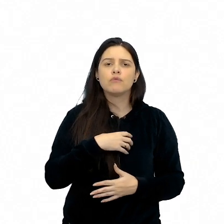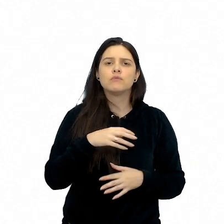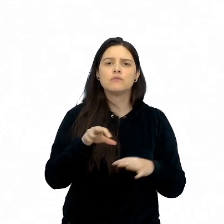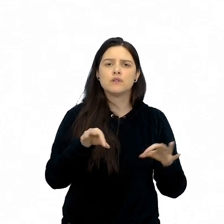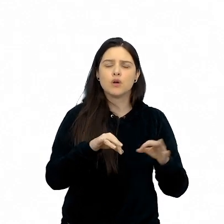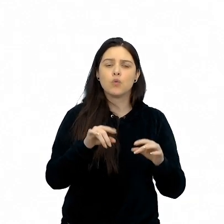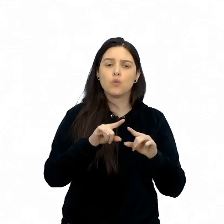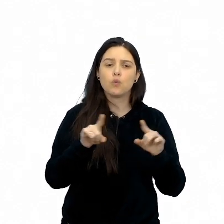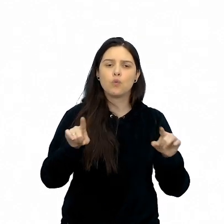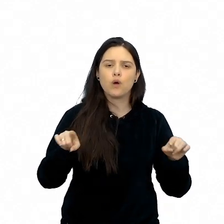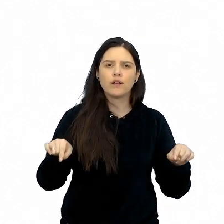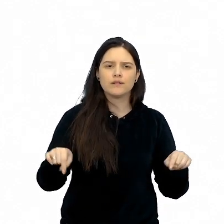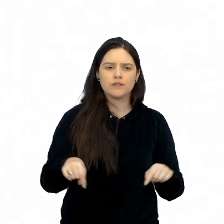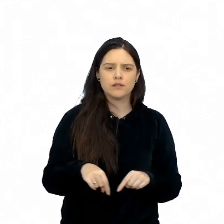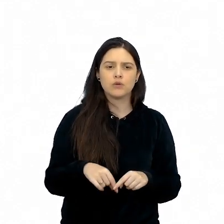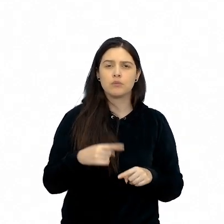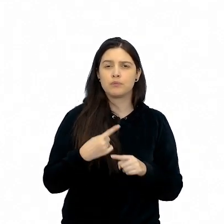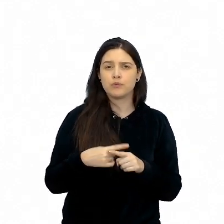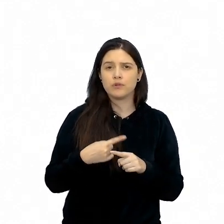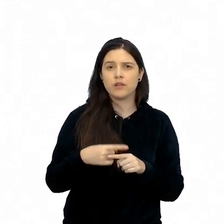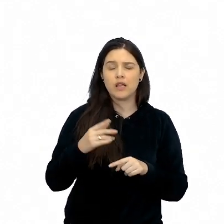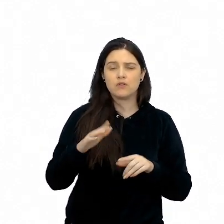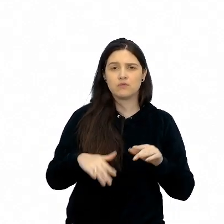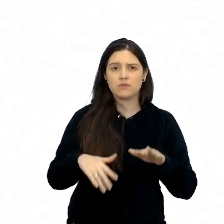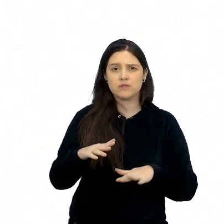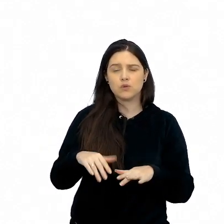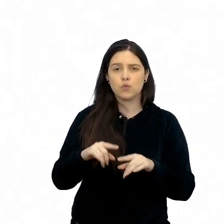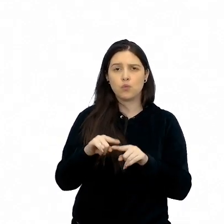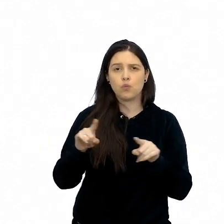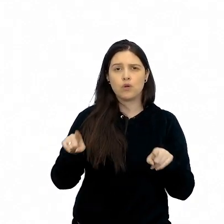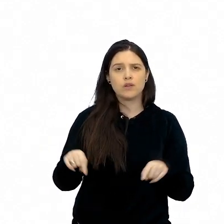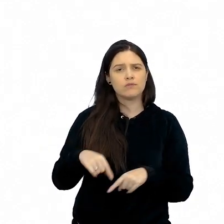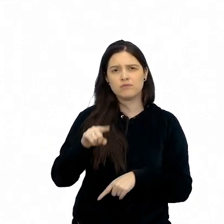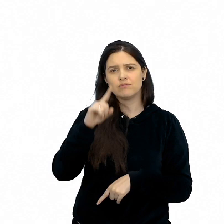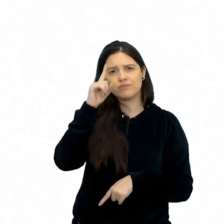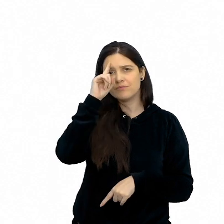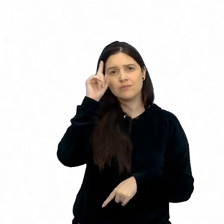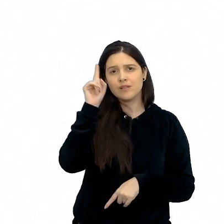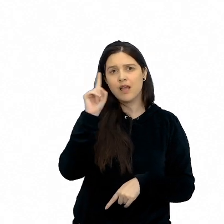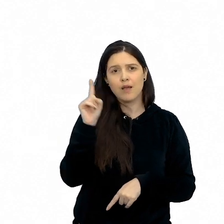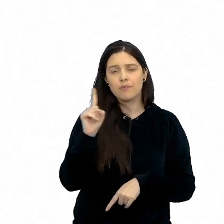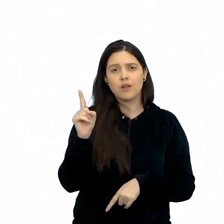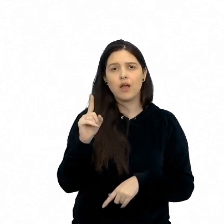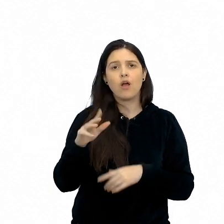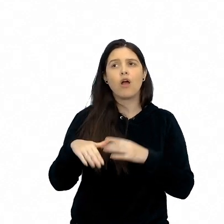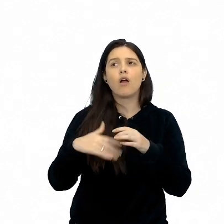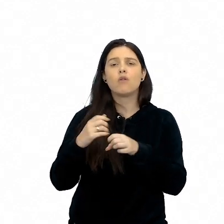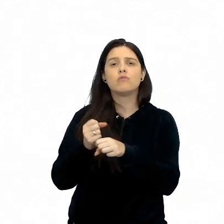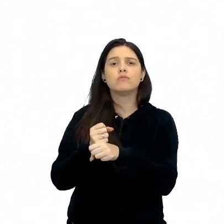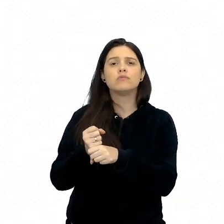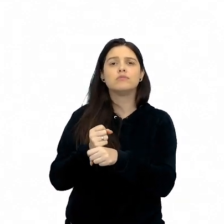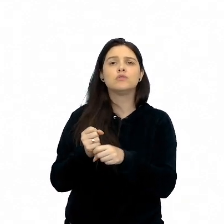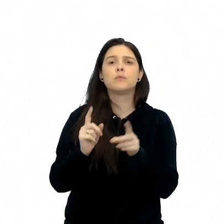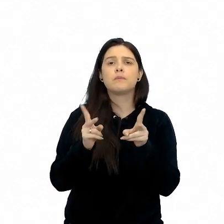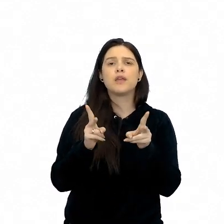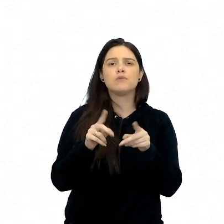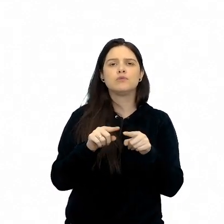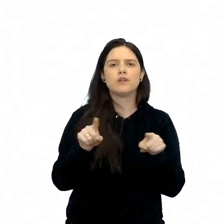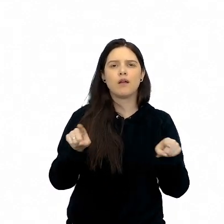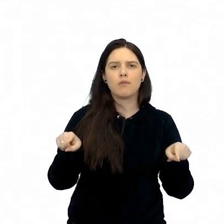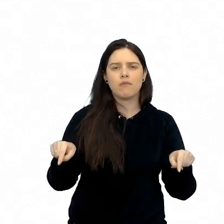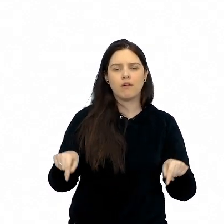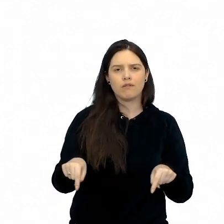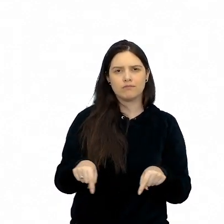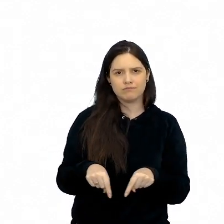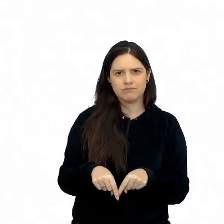um quadrado? Porque às vezes ele imagina a figura de um quadrado, mas ele não sabe a história dos ângulos de mesmo tamanho e nem das